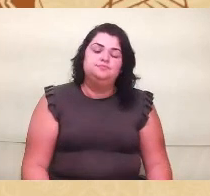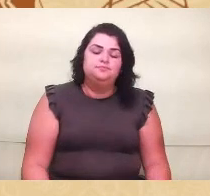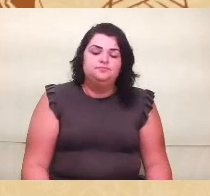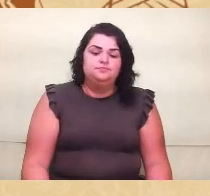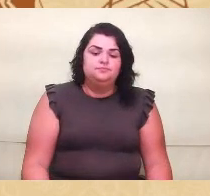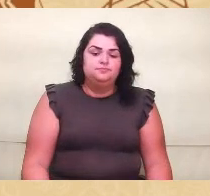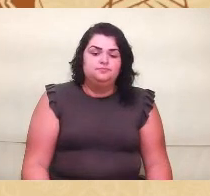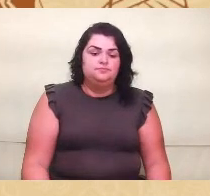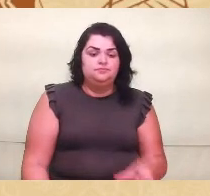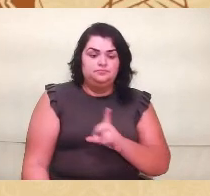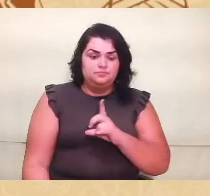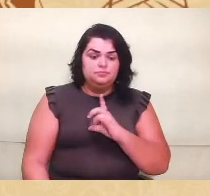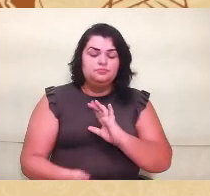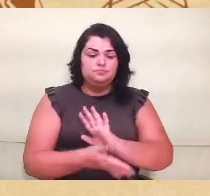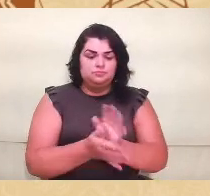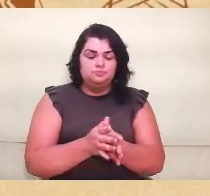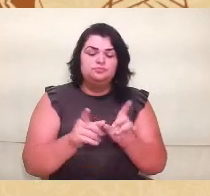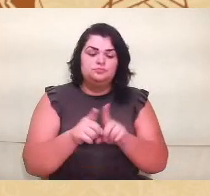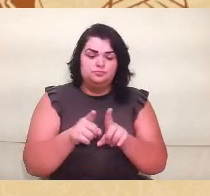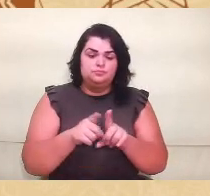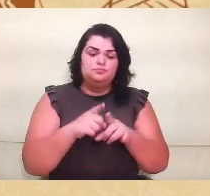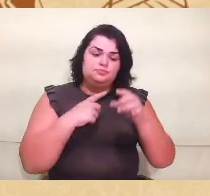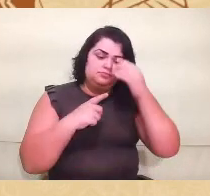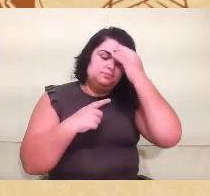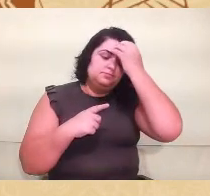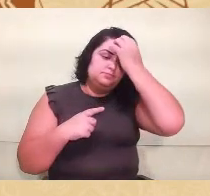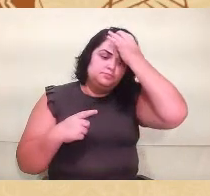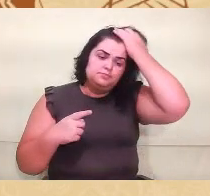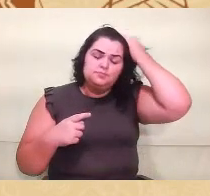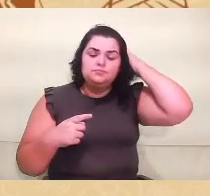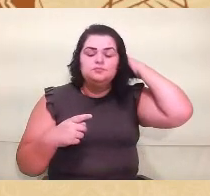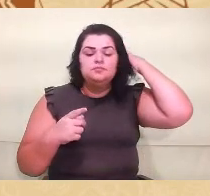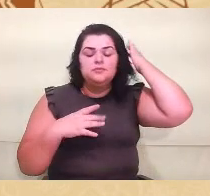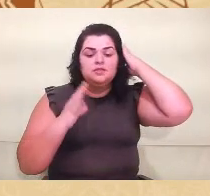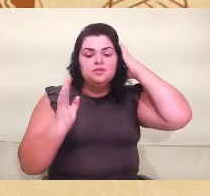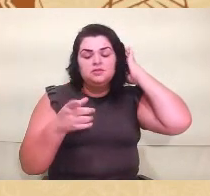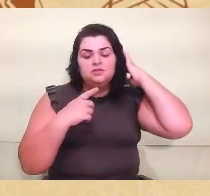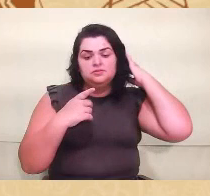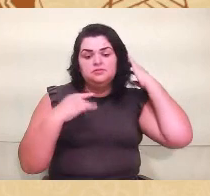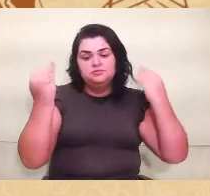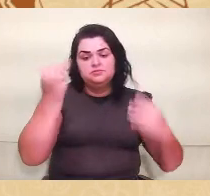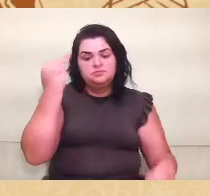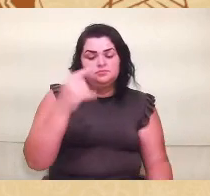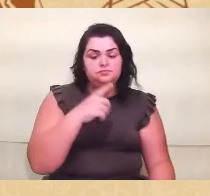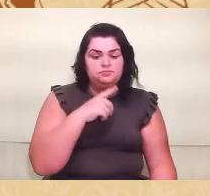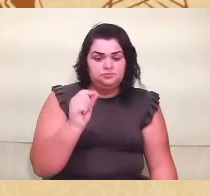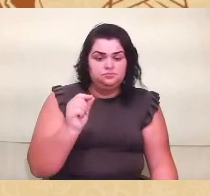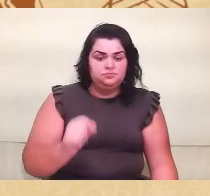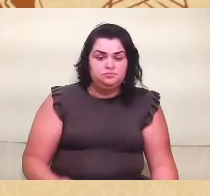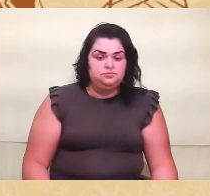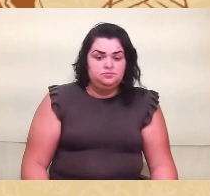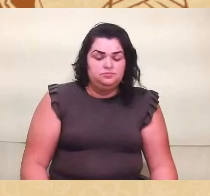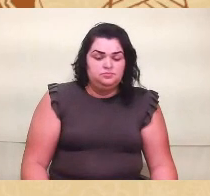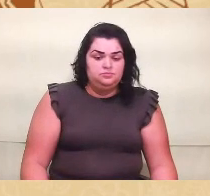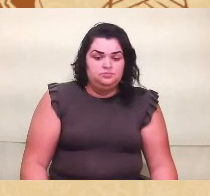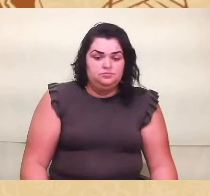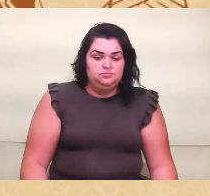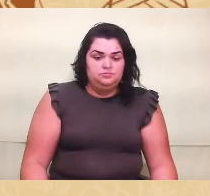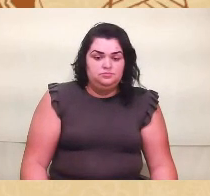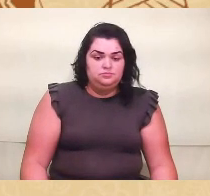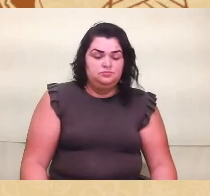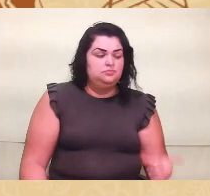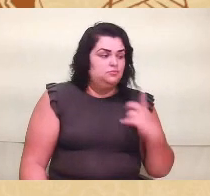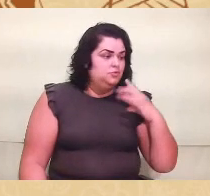da exploração excessiva. Nós já somos o futuro. Né? Nós não somos o porvir, nós não somos